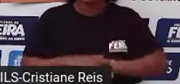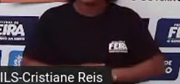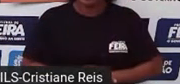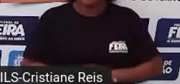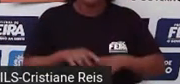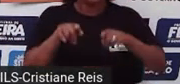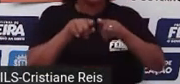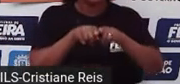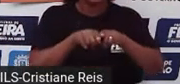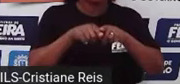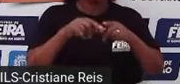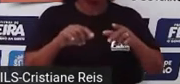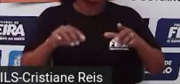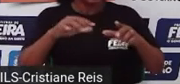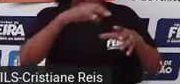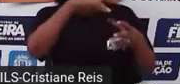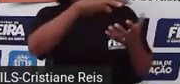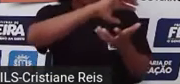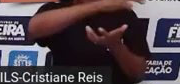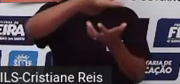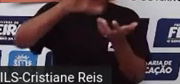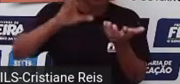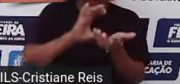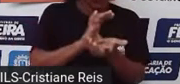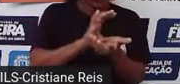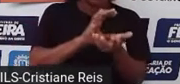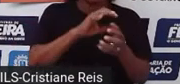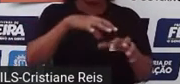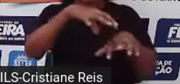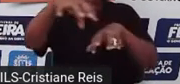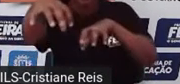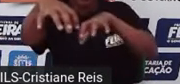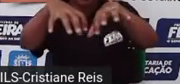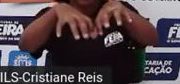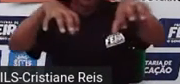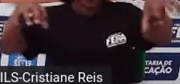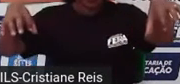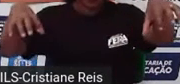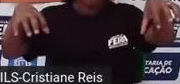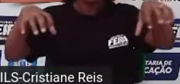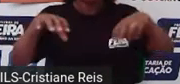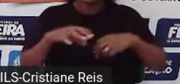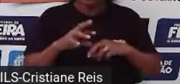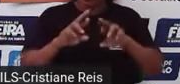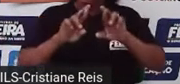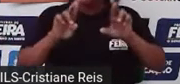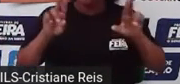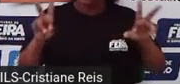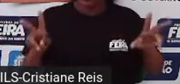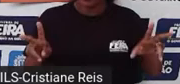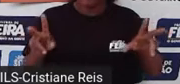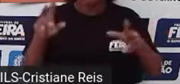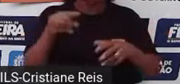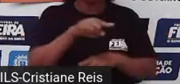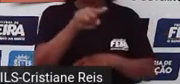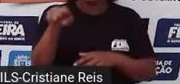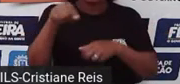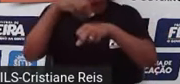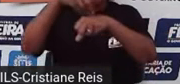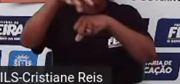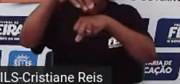no espaço geográfico é a mesma coisa e espero que você no final da aula você compreenda né um pouco sobre isso até porque